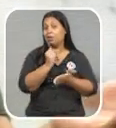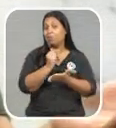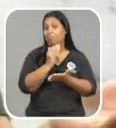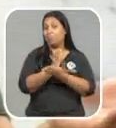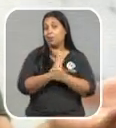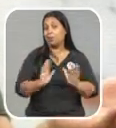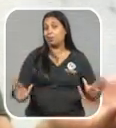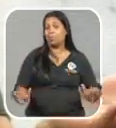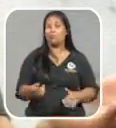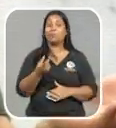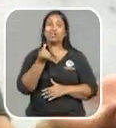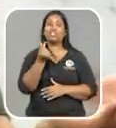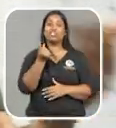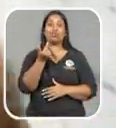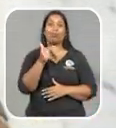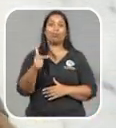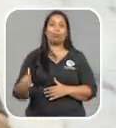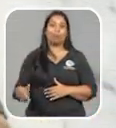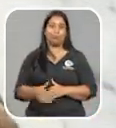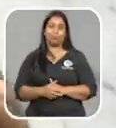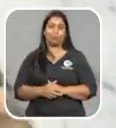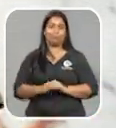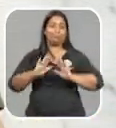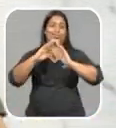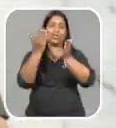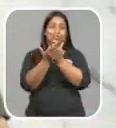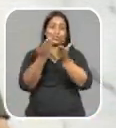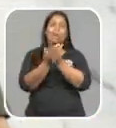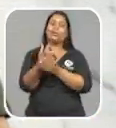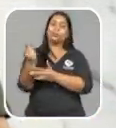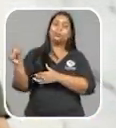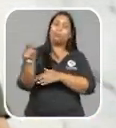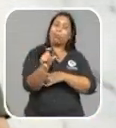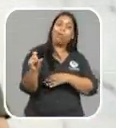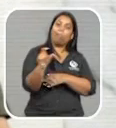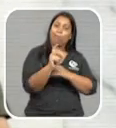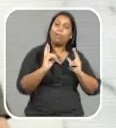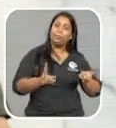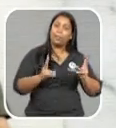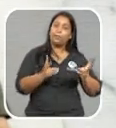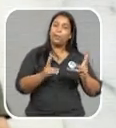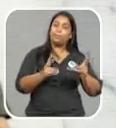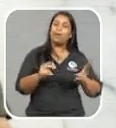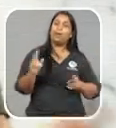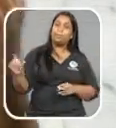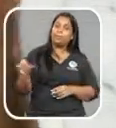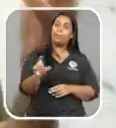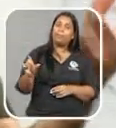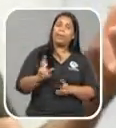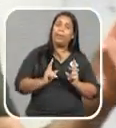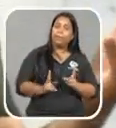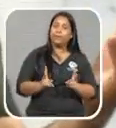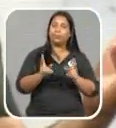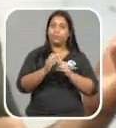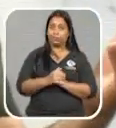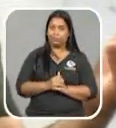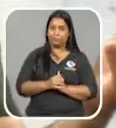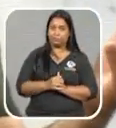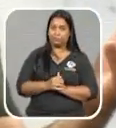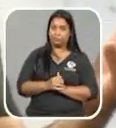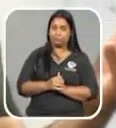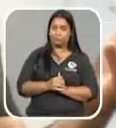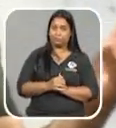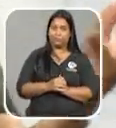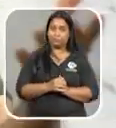escolar você tem que ter investimento permanente, você tem que ter um planejamento de manutenção permanente. Parte da sua